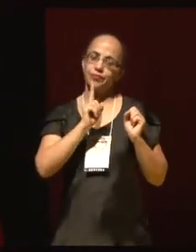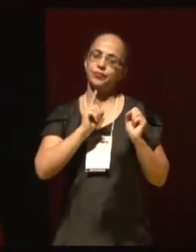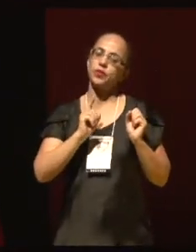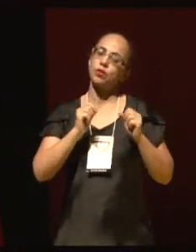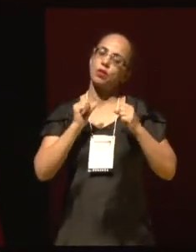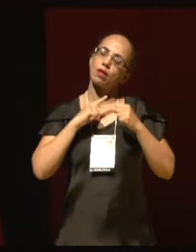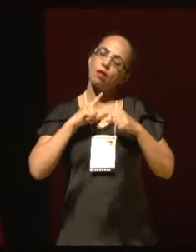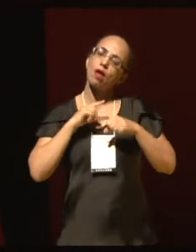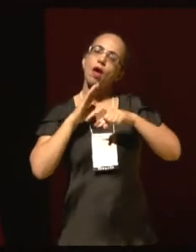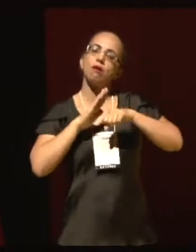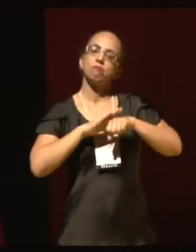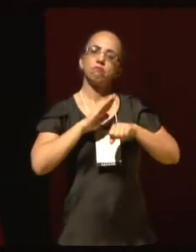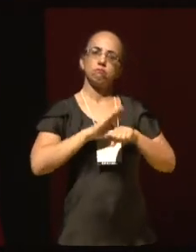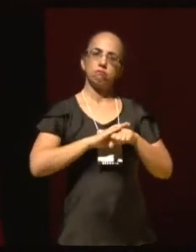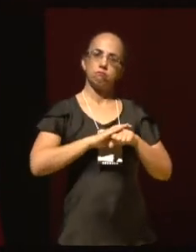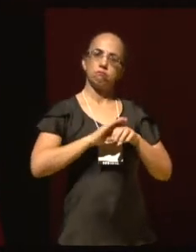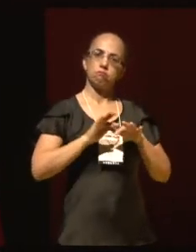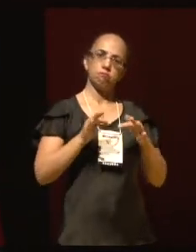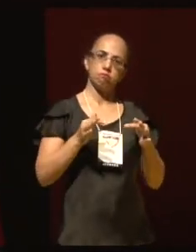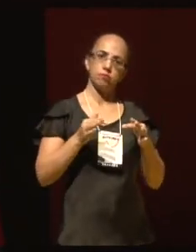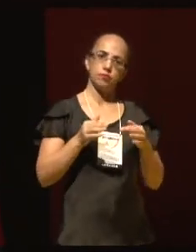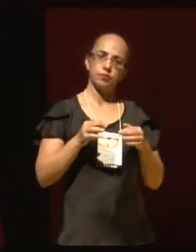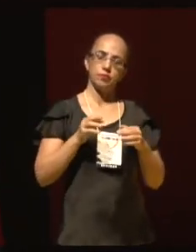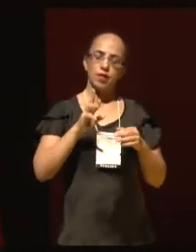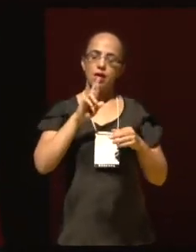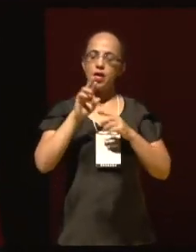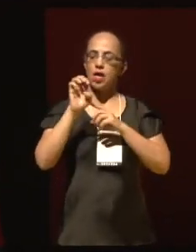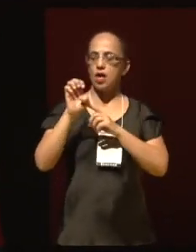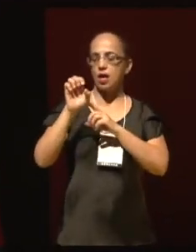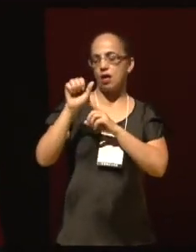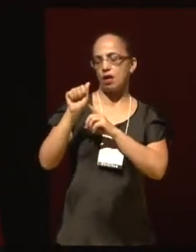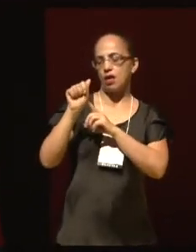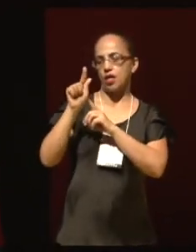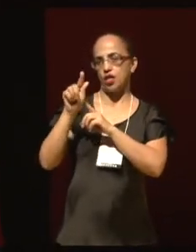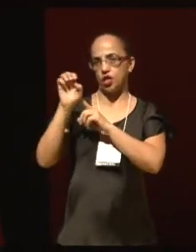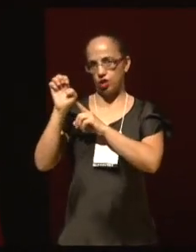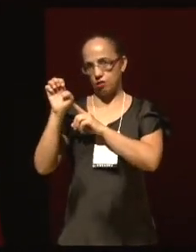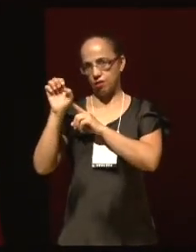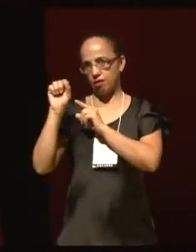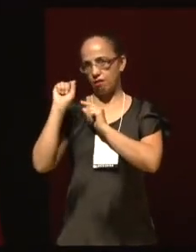Reagir significa que eu recebo um estímulo e este estímulo